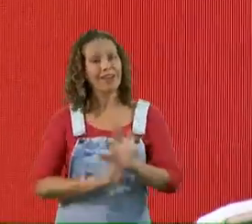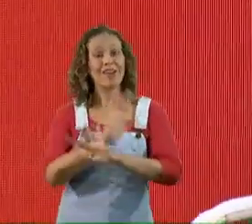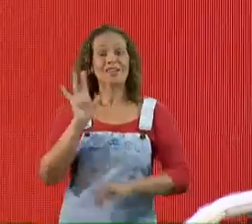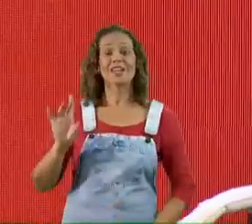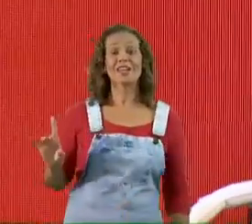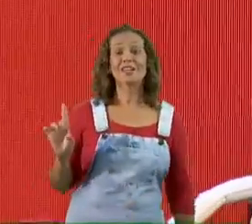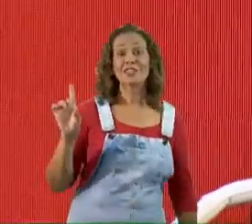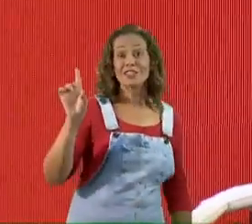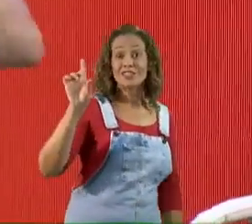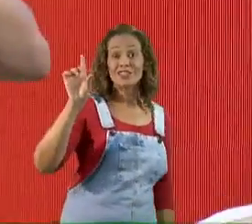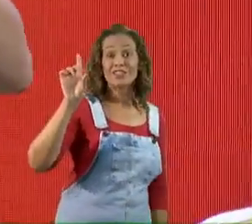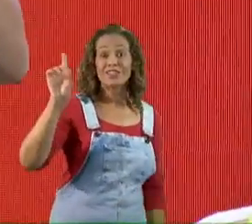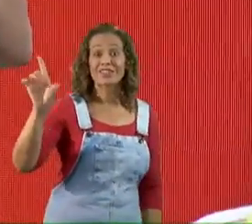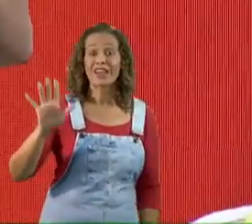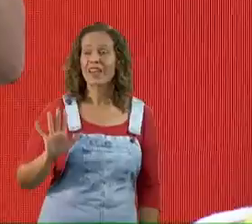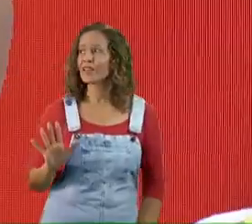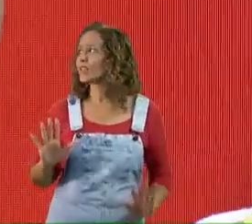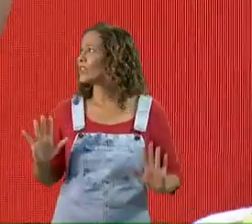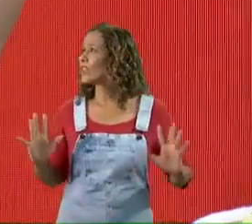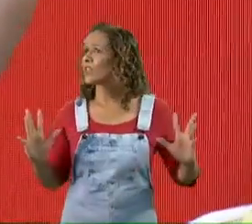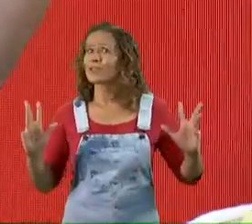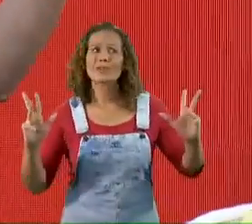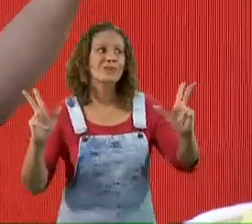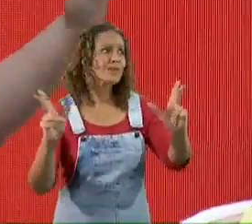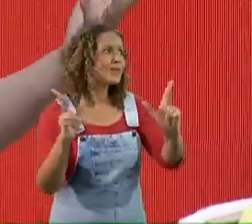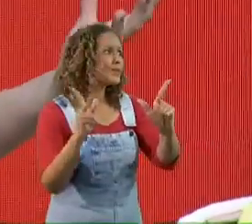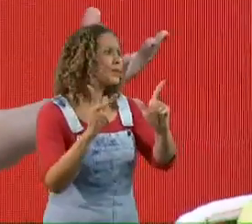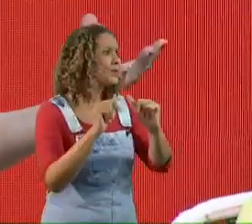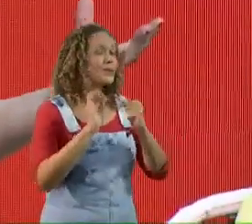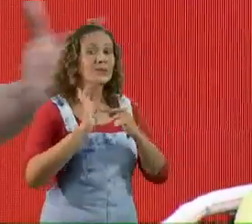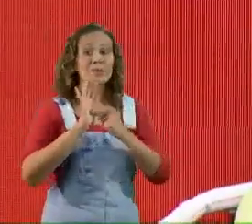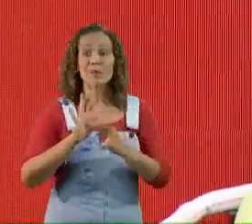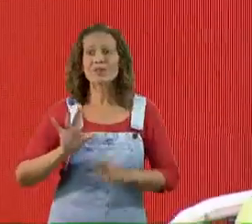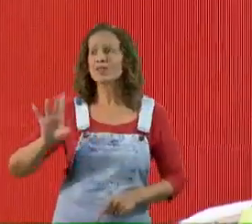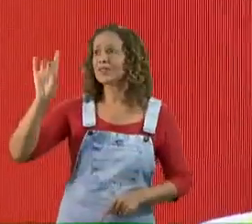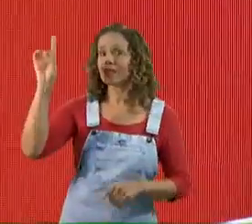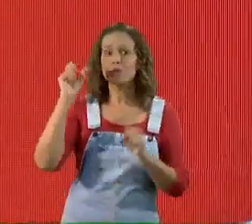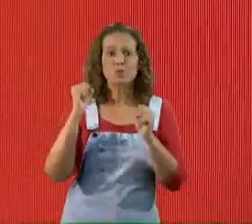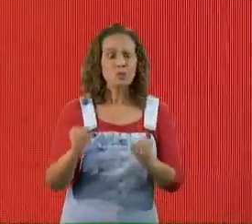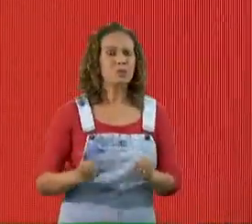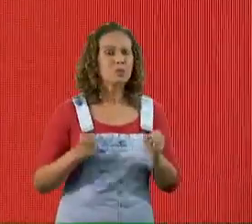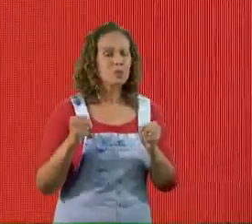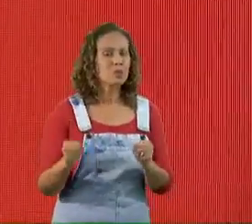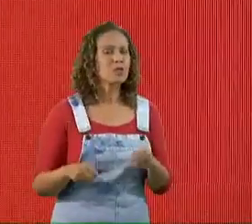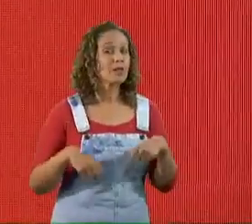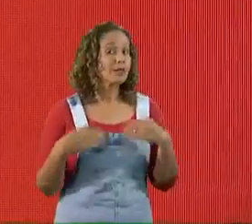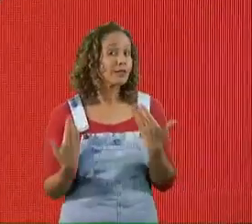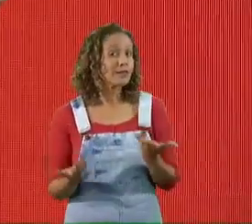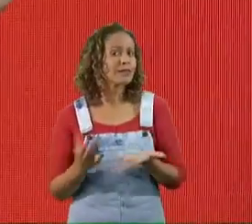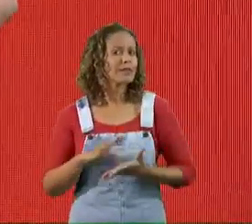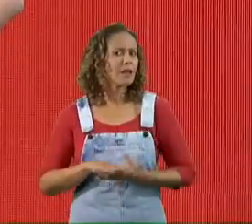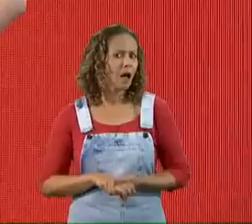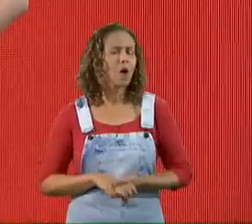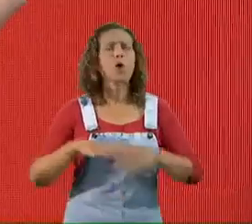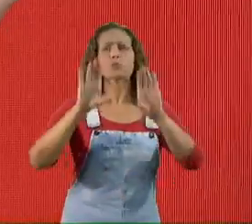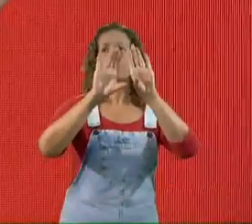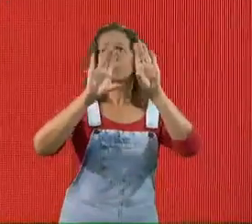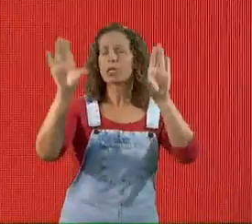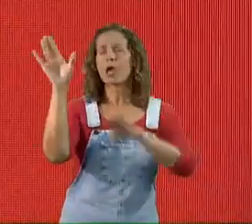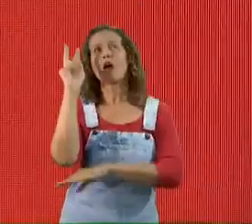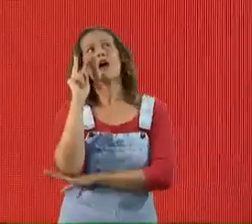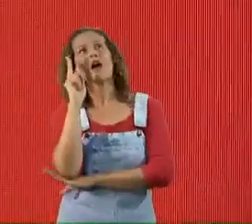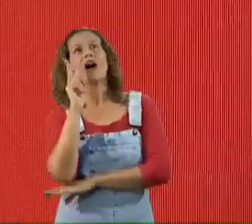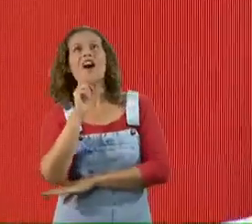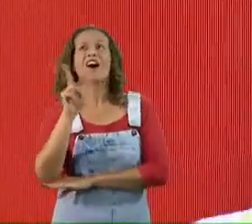o firmamento mostra a grandeza desse Criador. Portanto, você pode olhar para o céu